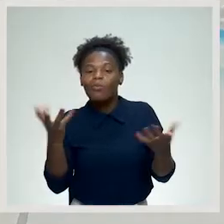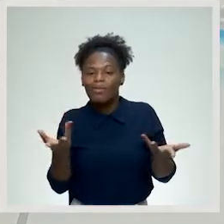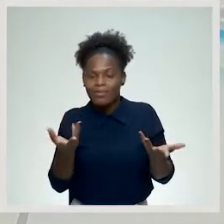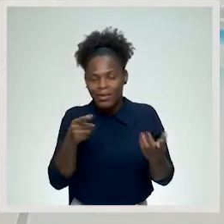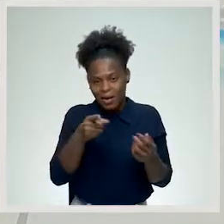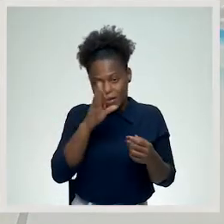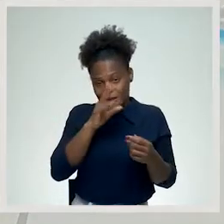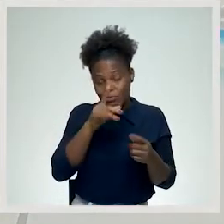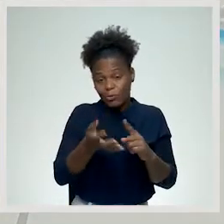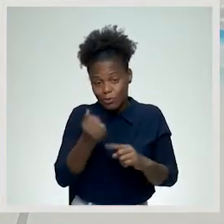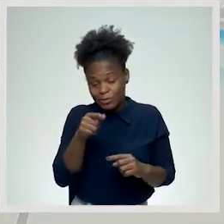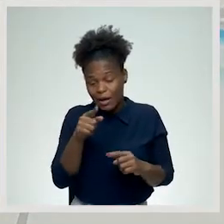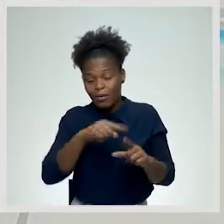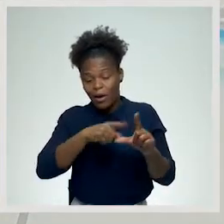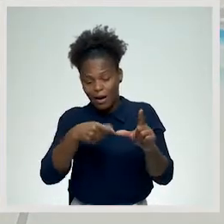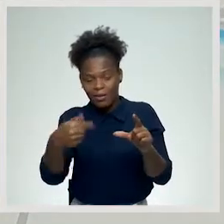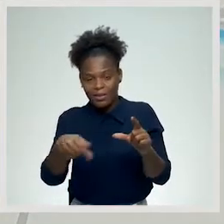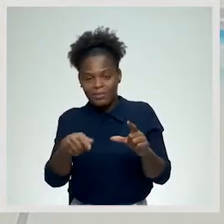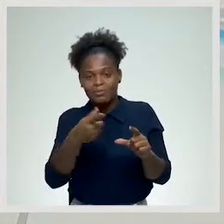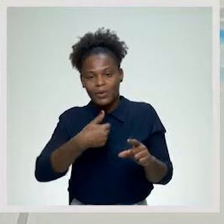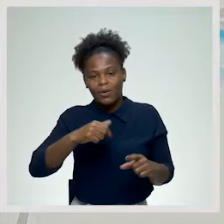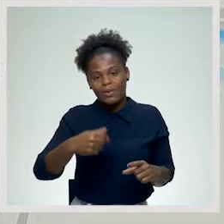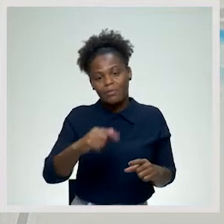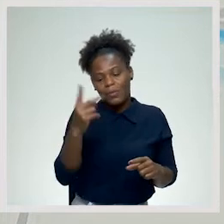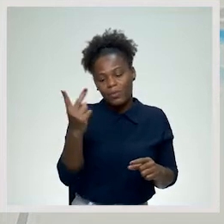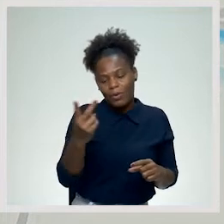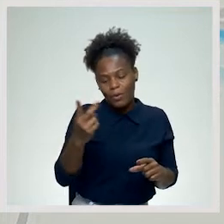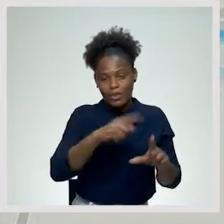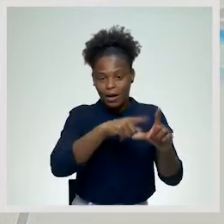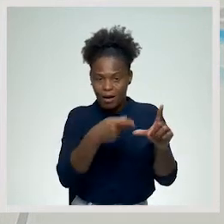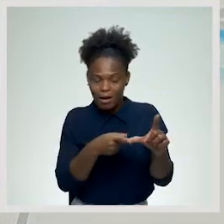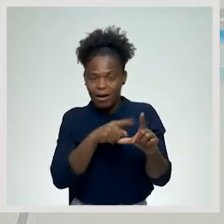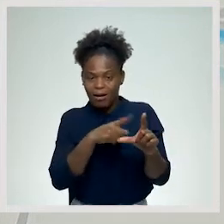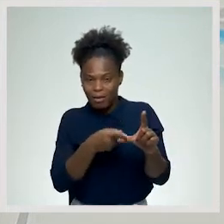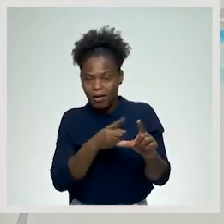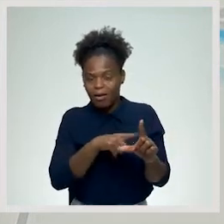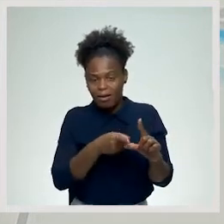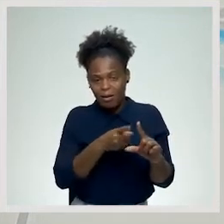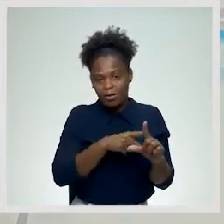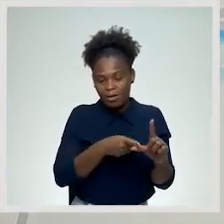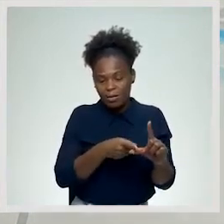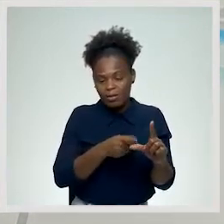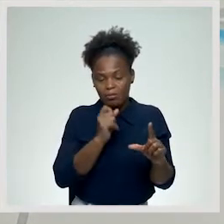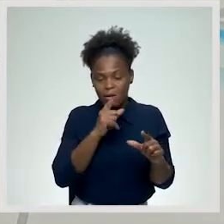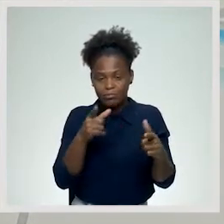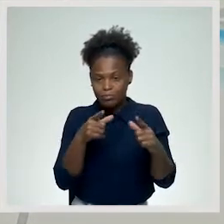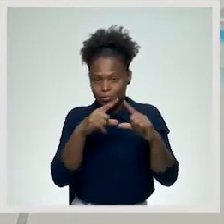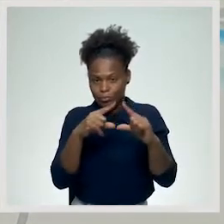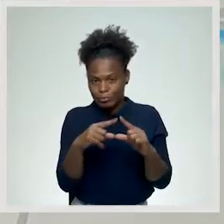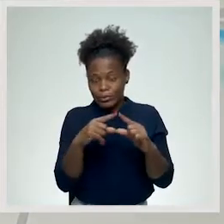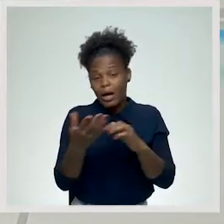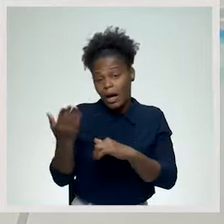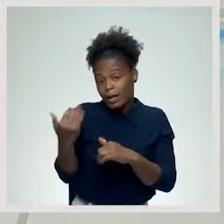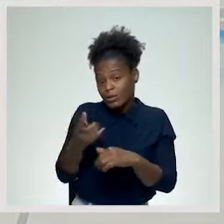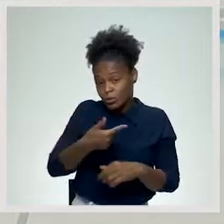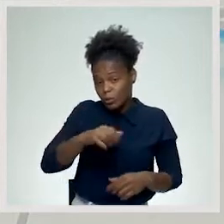se chegarmos a esse ângulo, nós temos dois ângulos, precisando do terceiro um triângulo. Já tínhamos